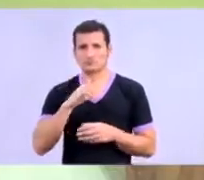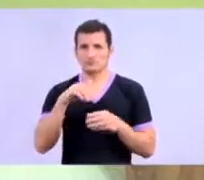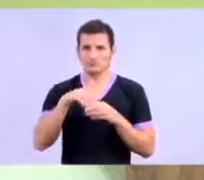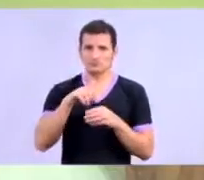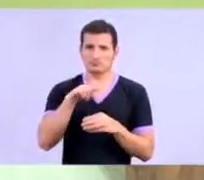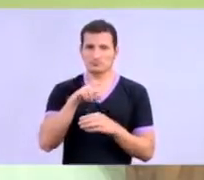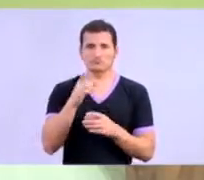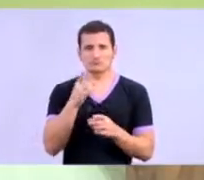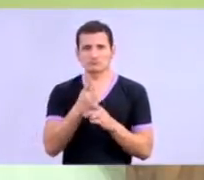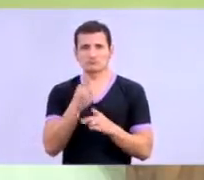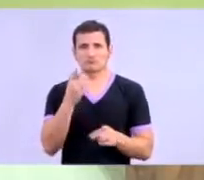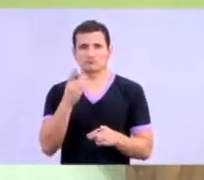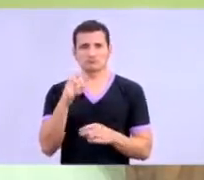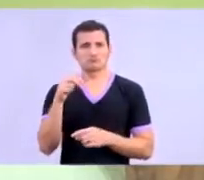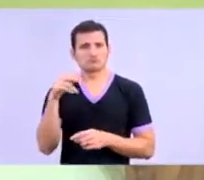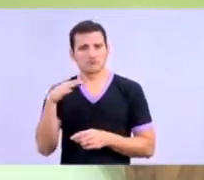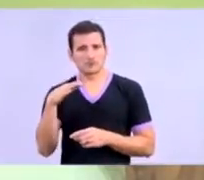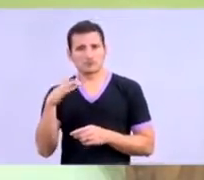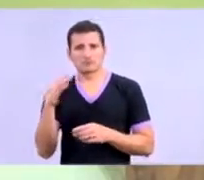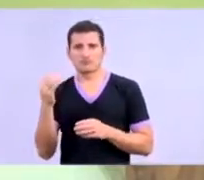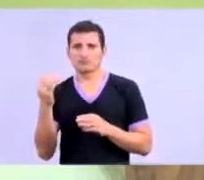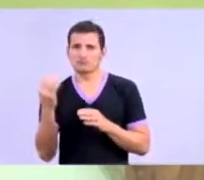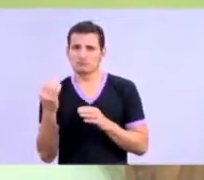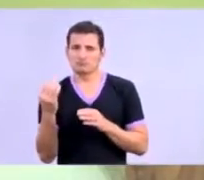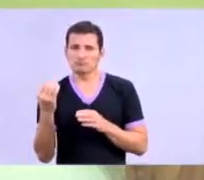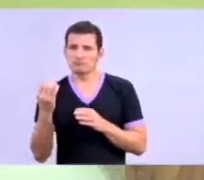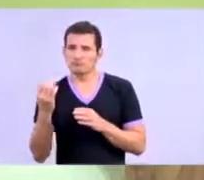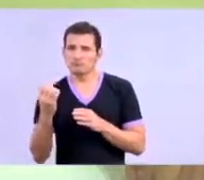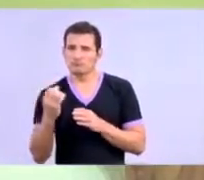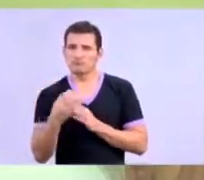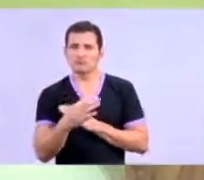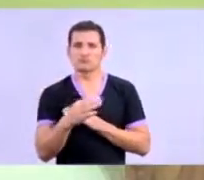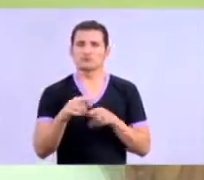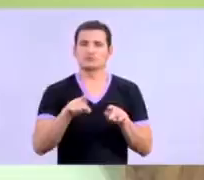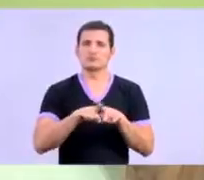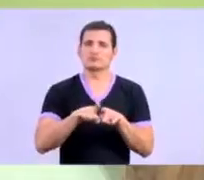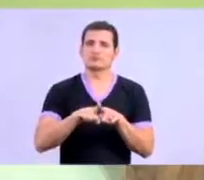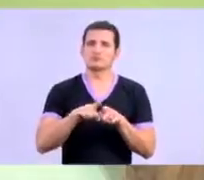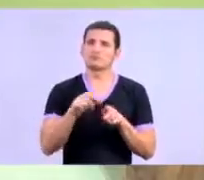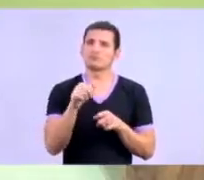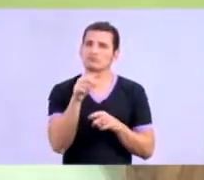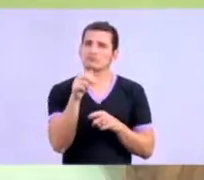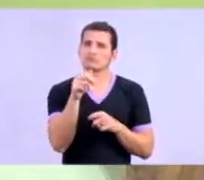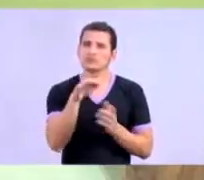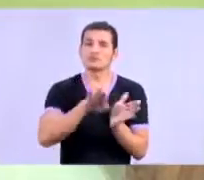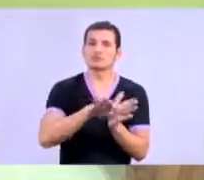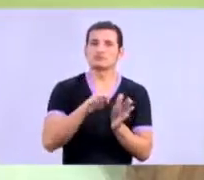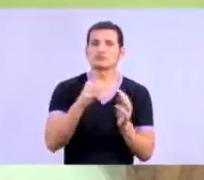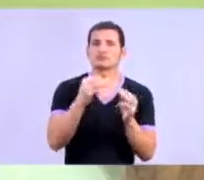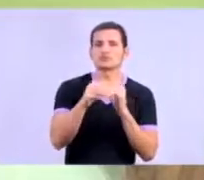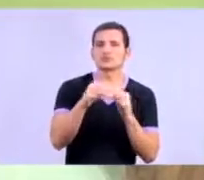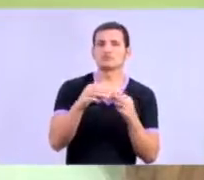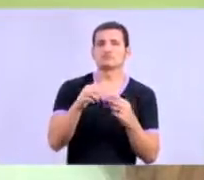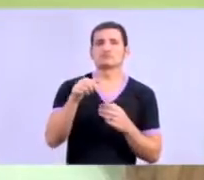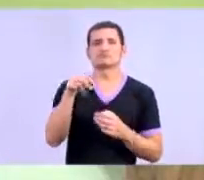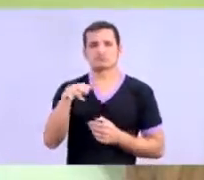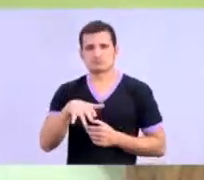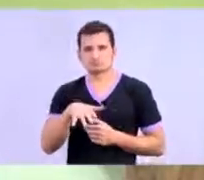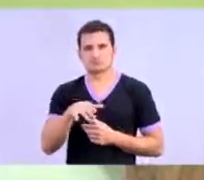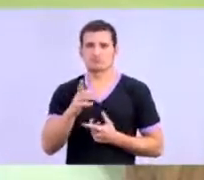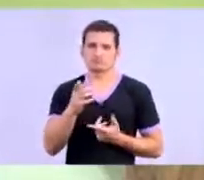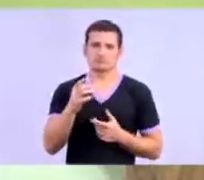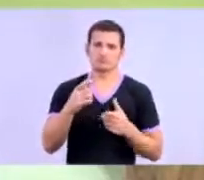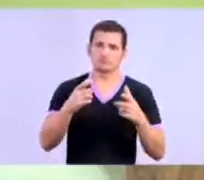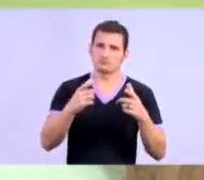identifica quem mandou e para quem é a mensagem, qual é o destinatário da mensagem, através do endereço MAC, que é o